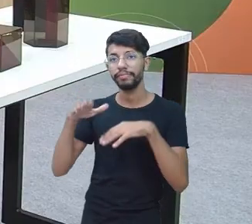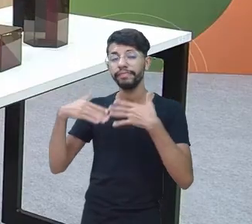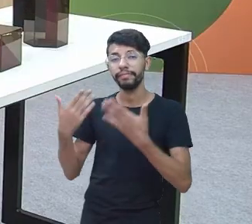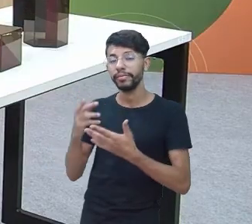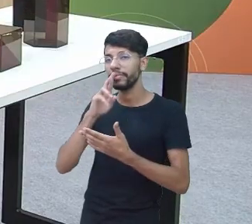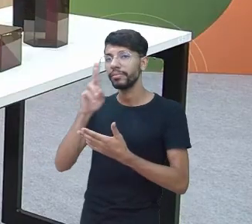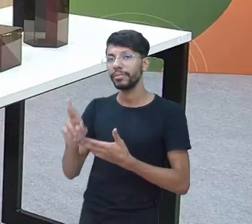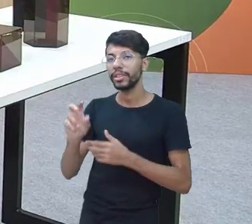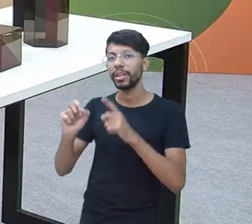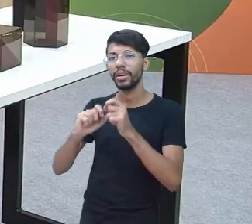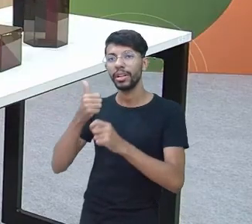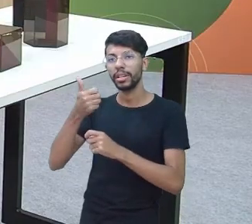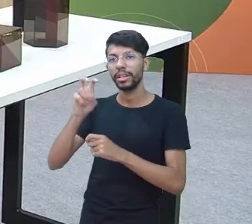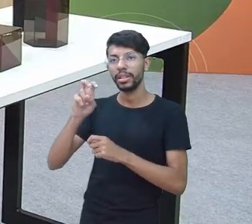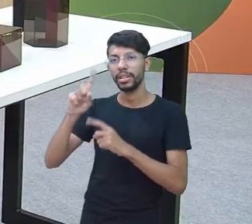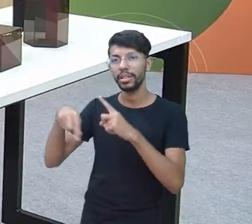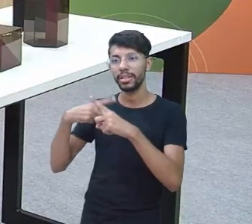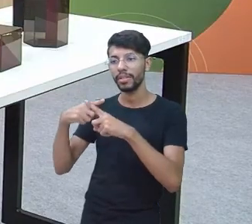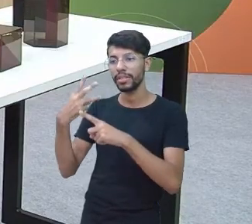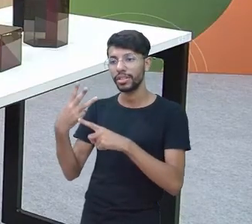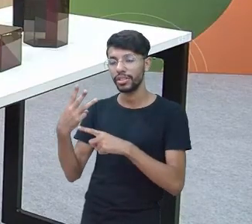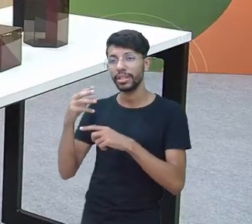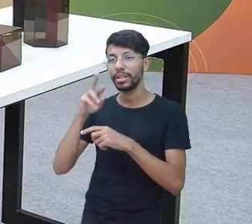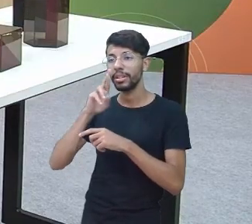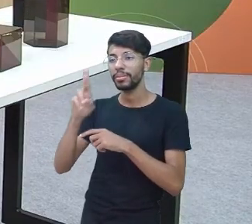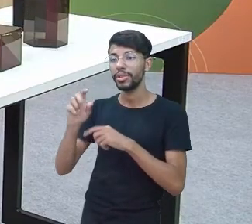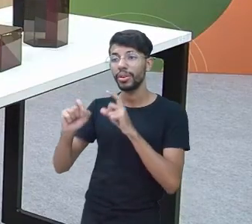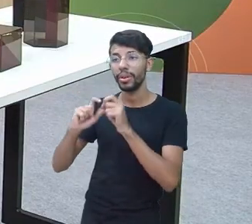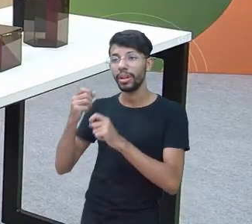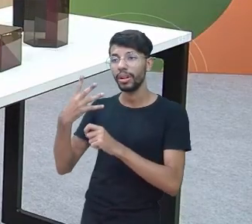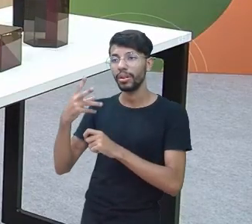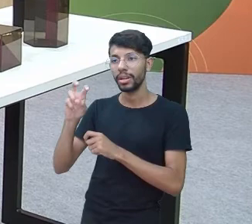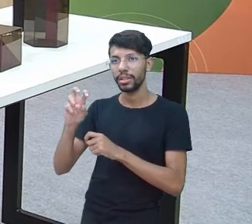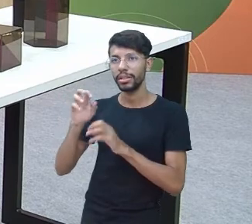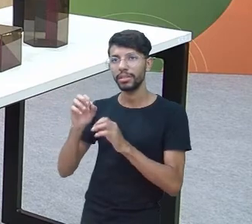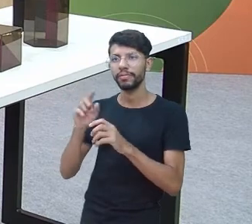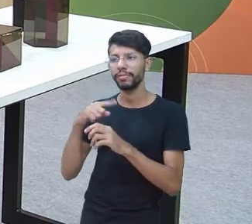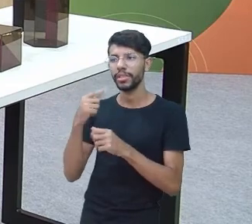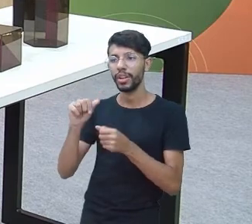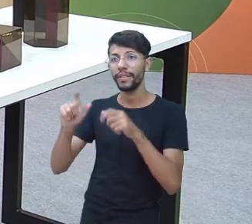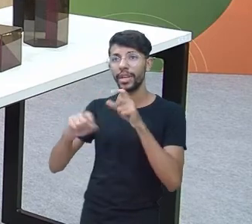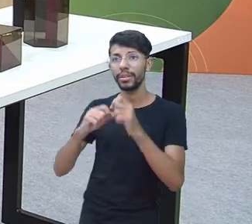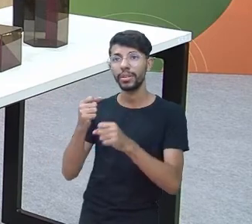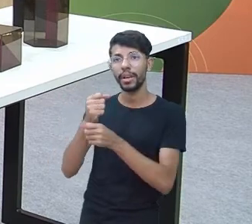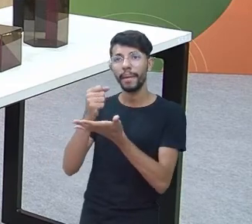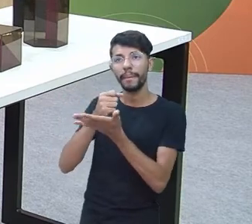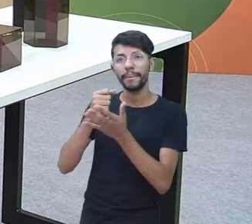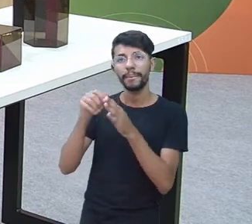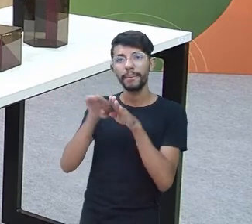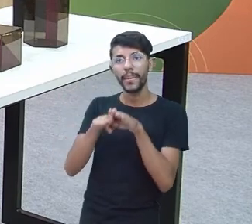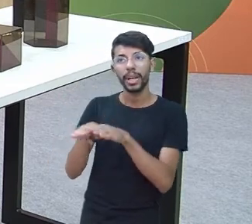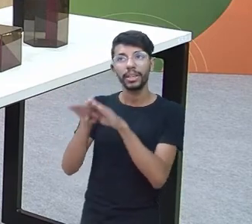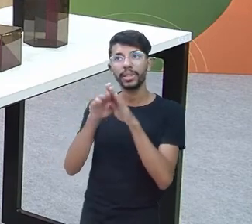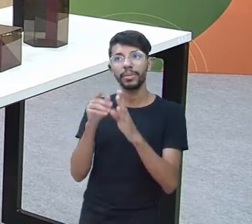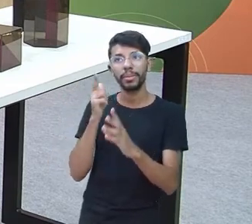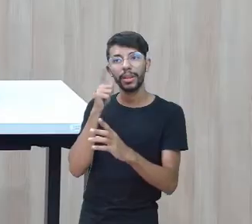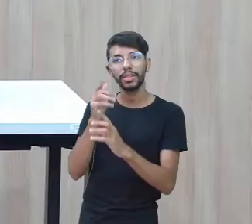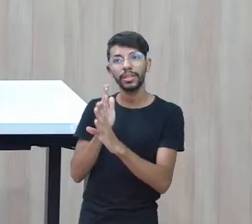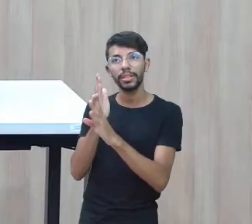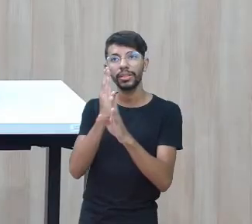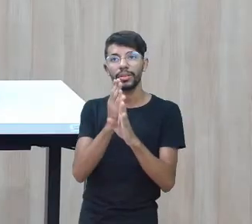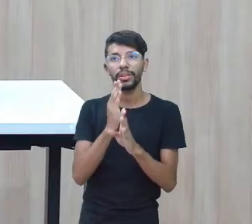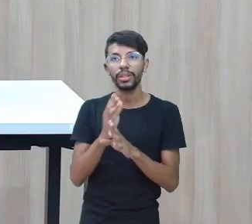gente? Basicamente, a gente fez o padrão para achar esses elementos nesse prisma com 15 lados, tá